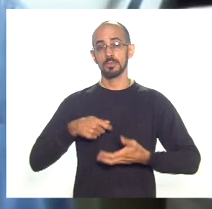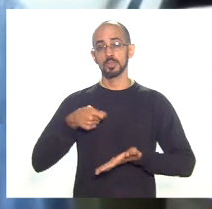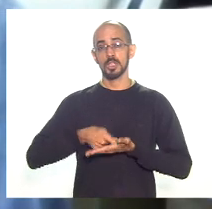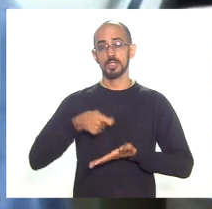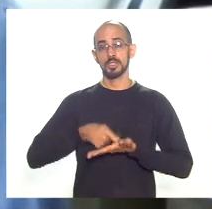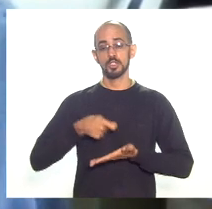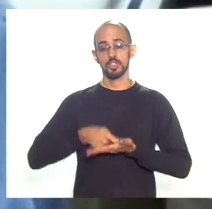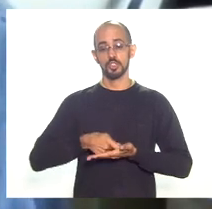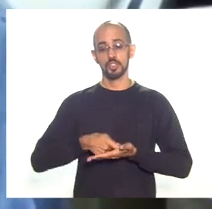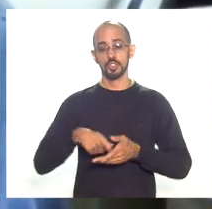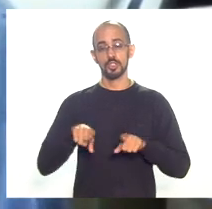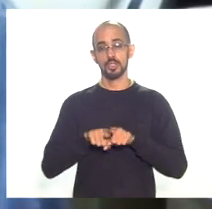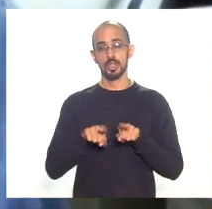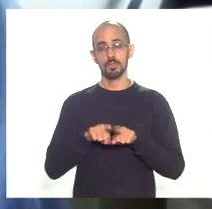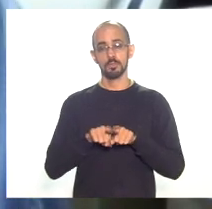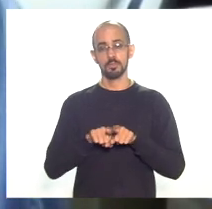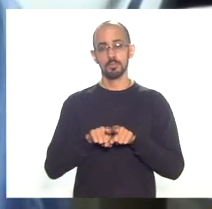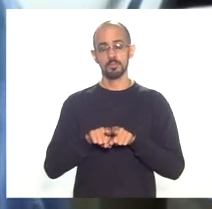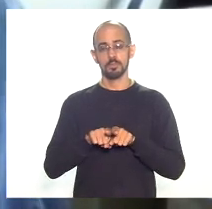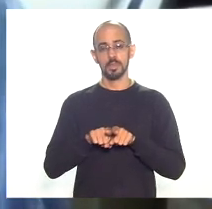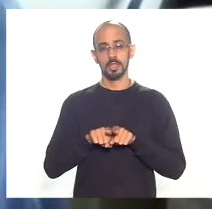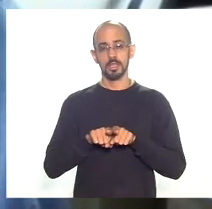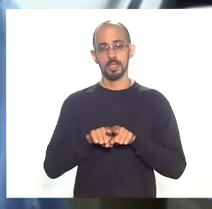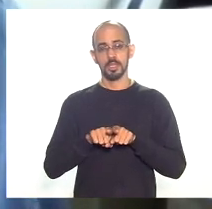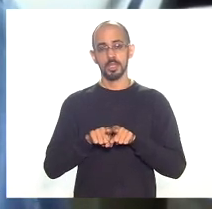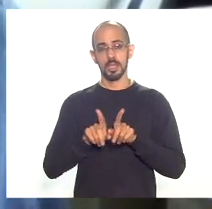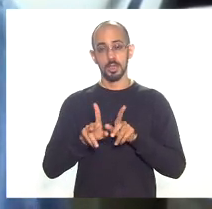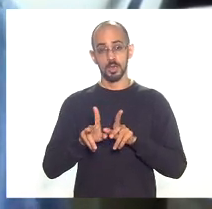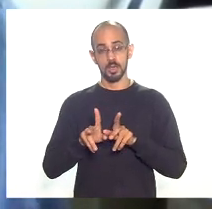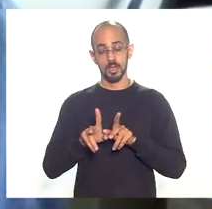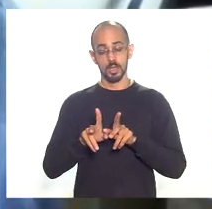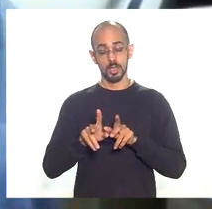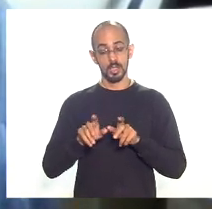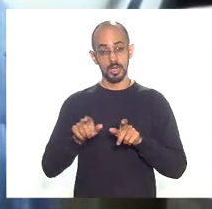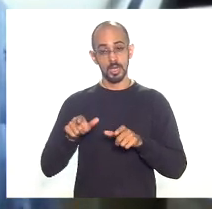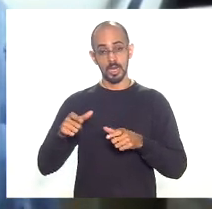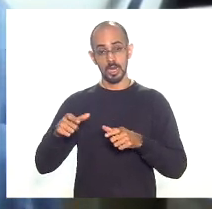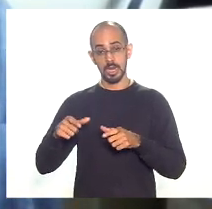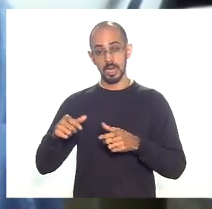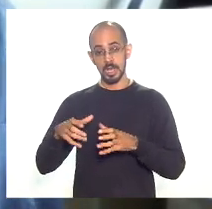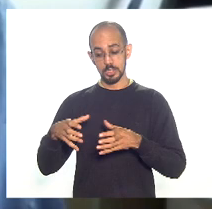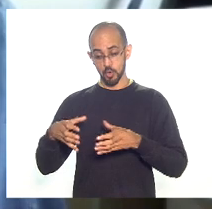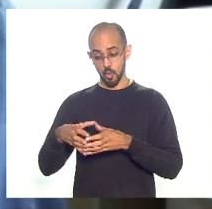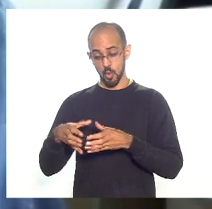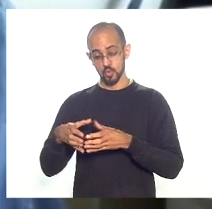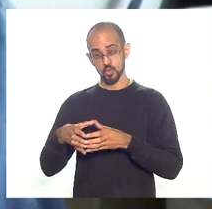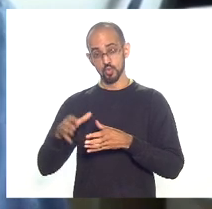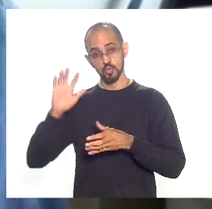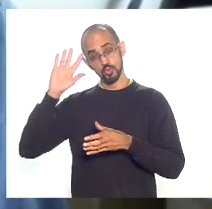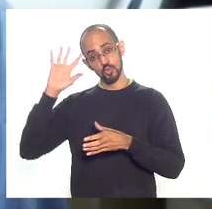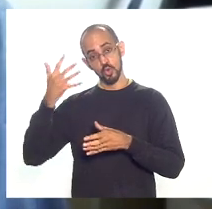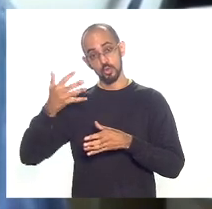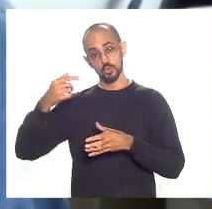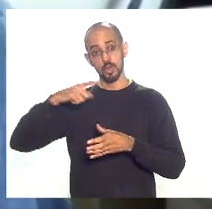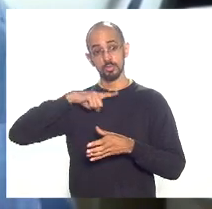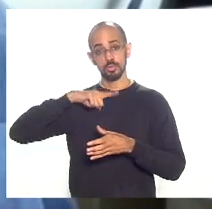como já temos feito que neste pacote conste de renovação do regime